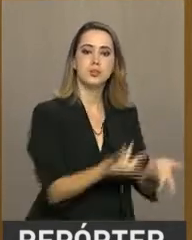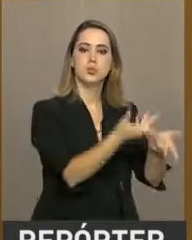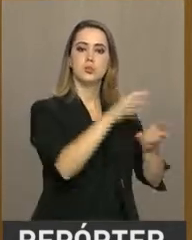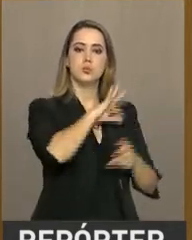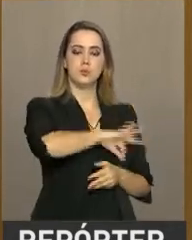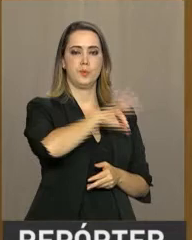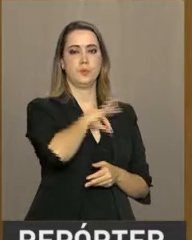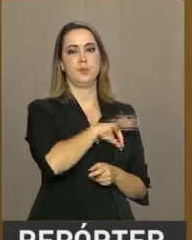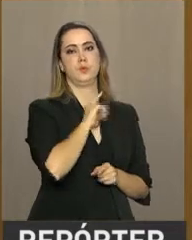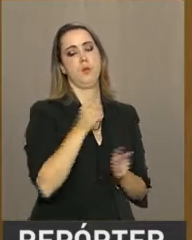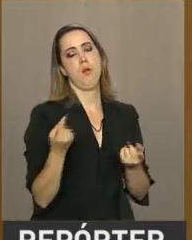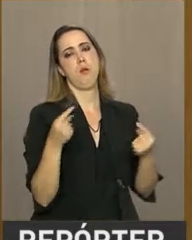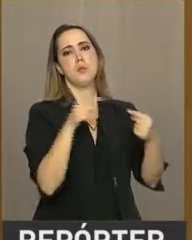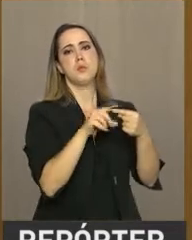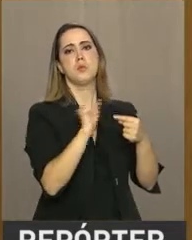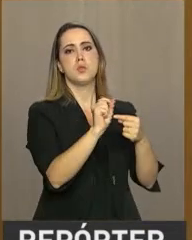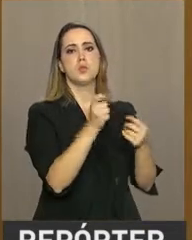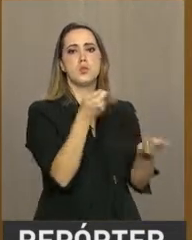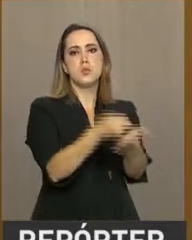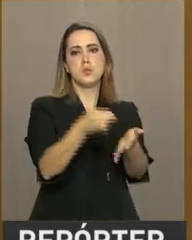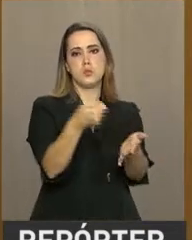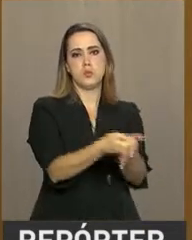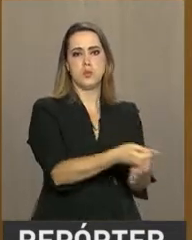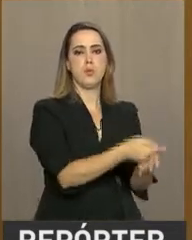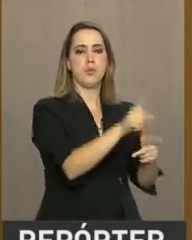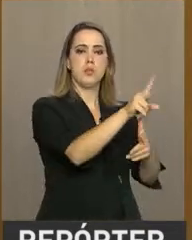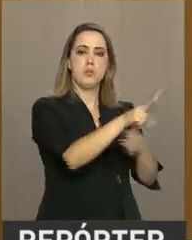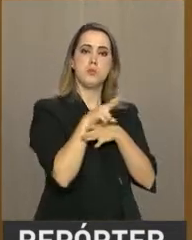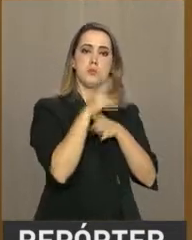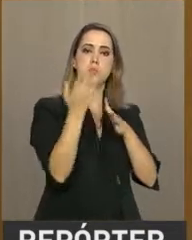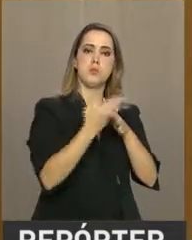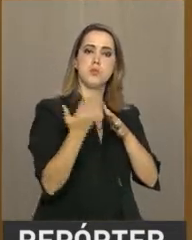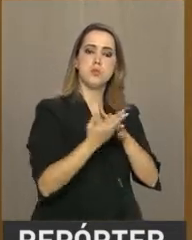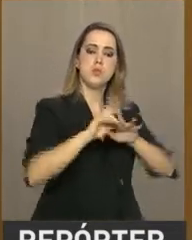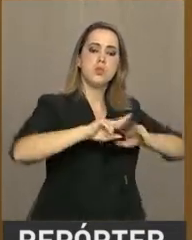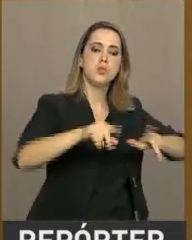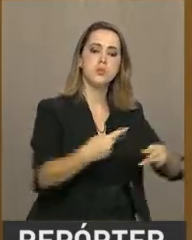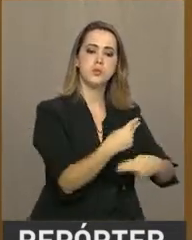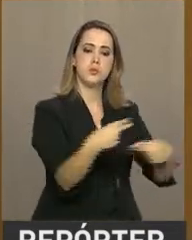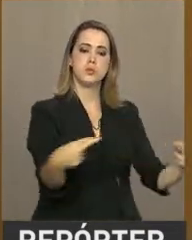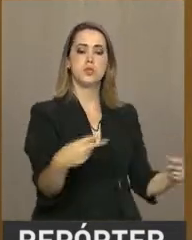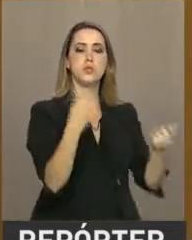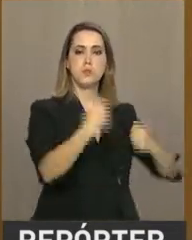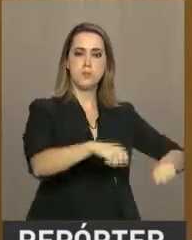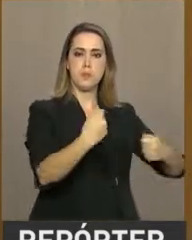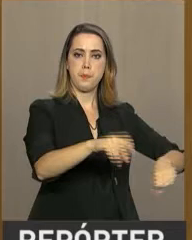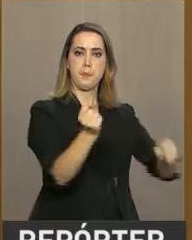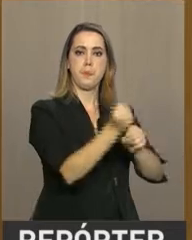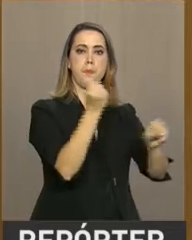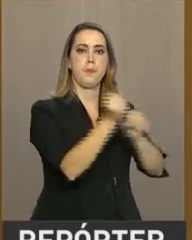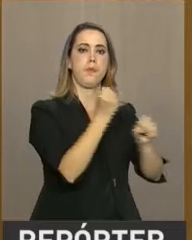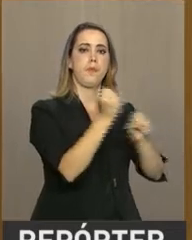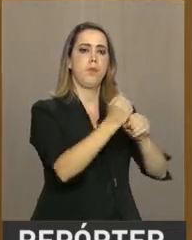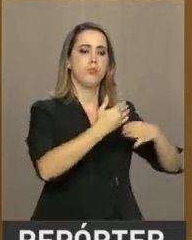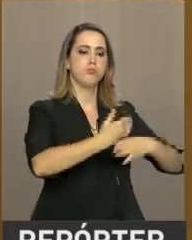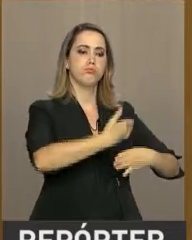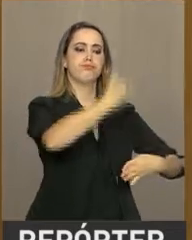à medida que financia a uma série de materiais de construção do acabamento